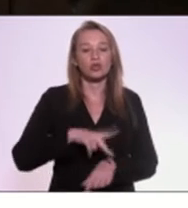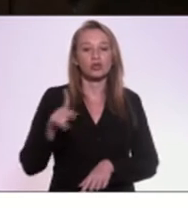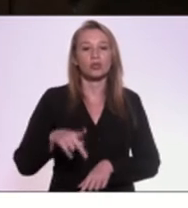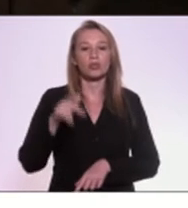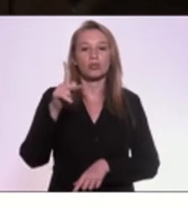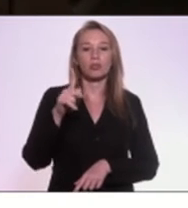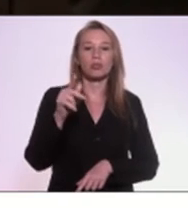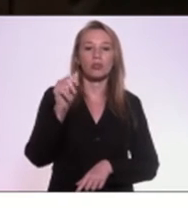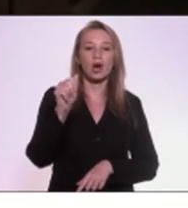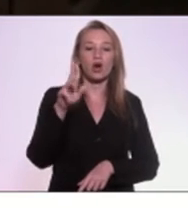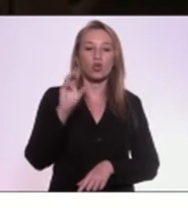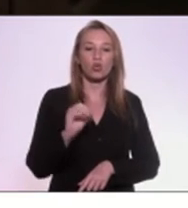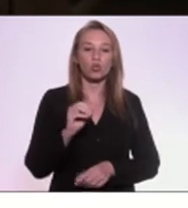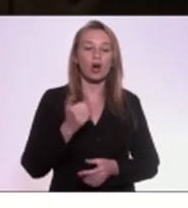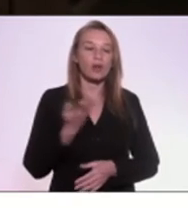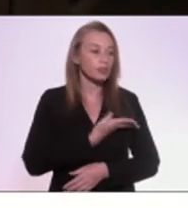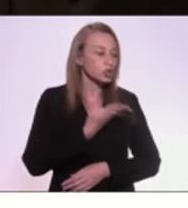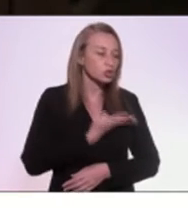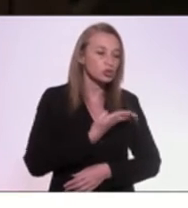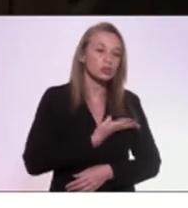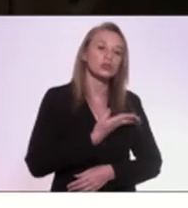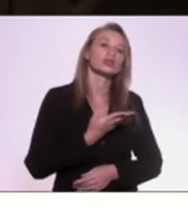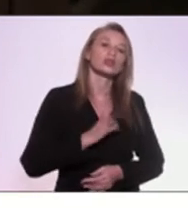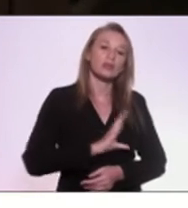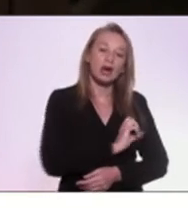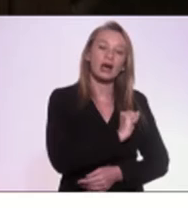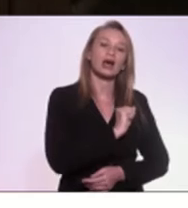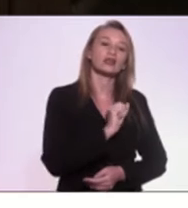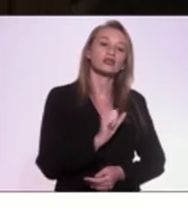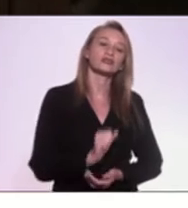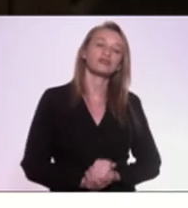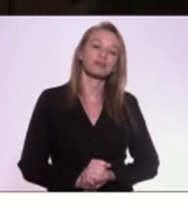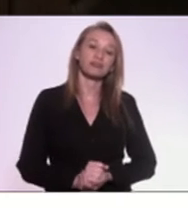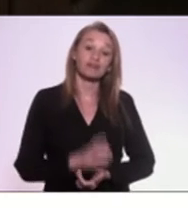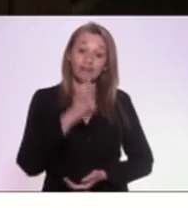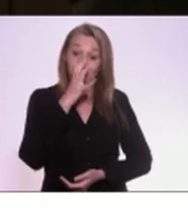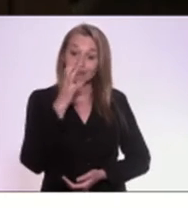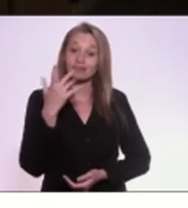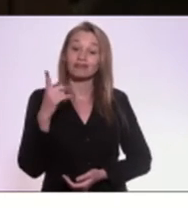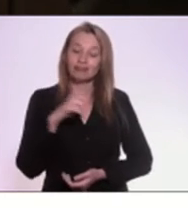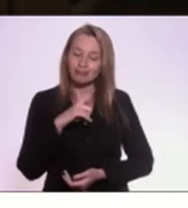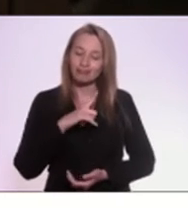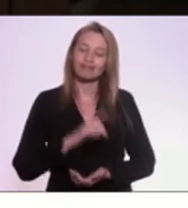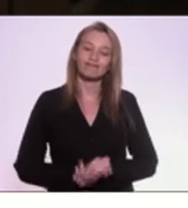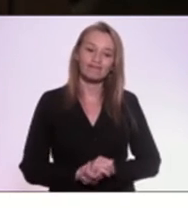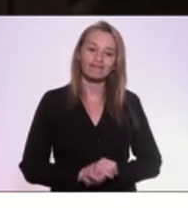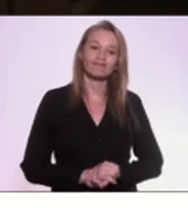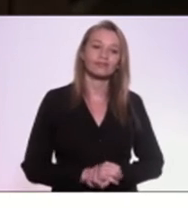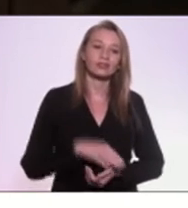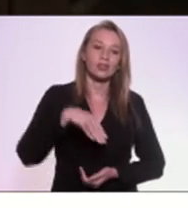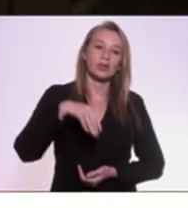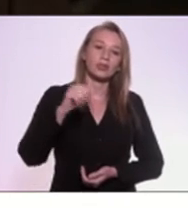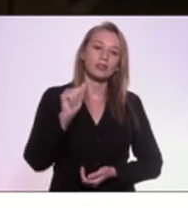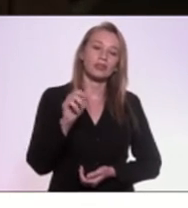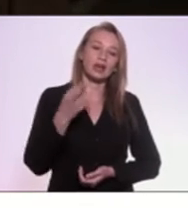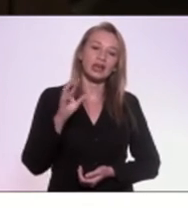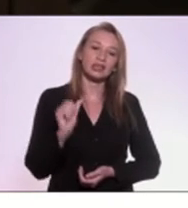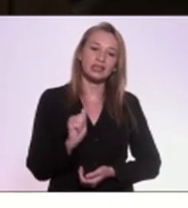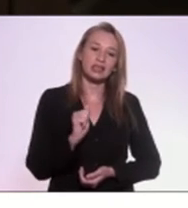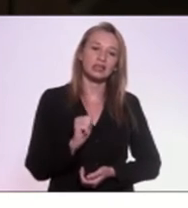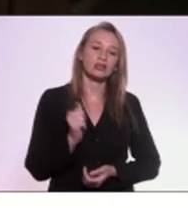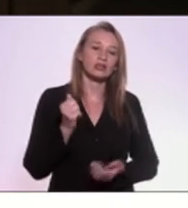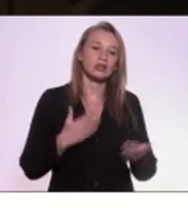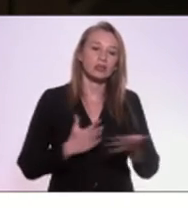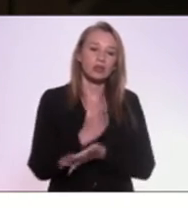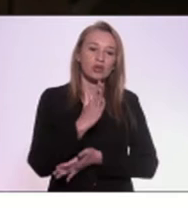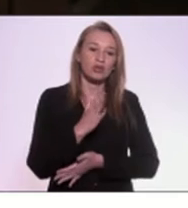Carrano, colegas queridos e por quem tenho especial admiração. Por coincidência, Márcia Alvarenga foi aprovada